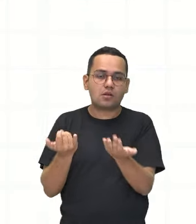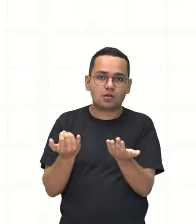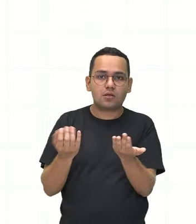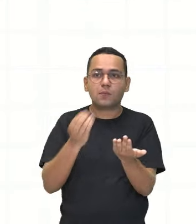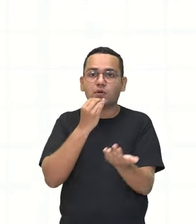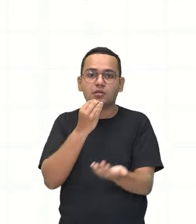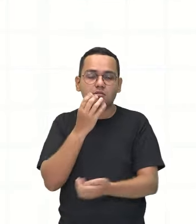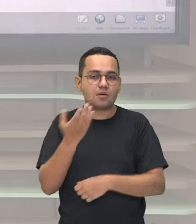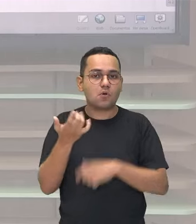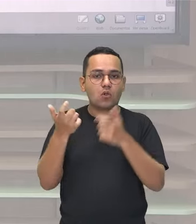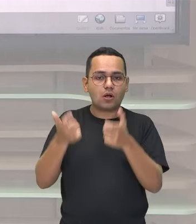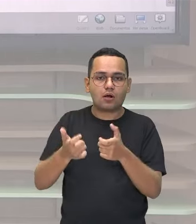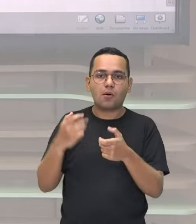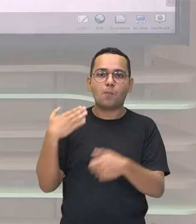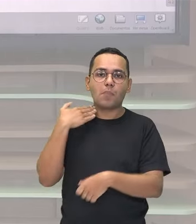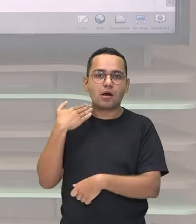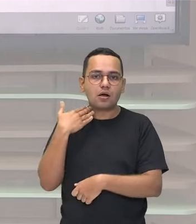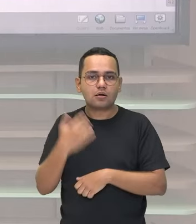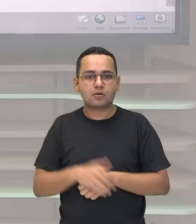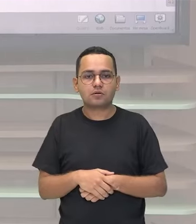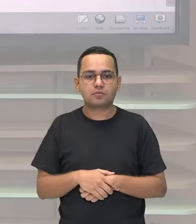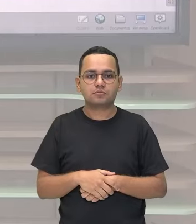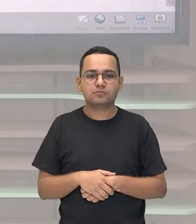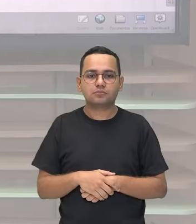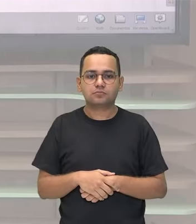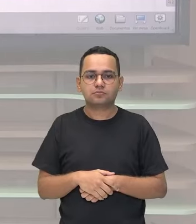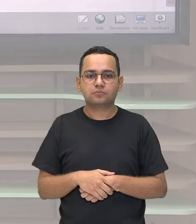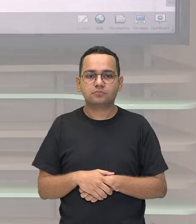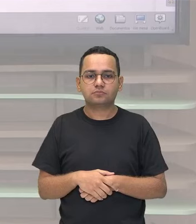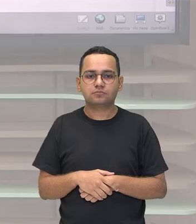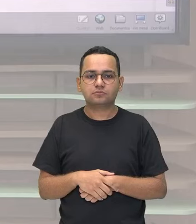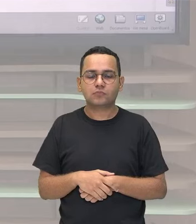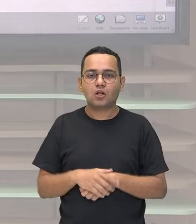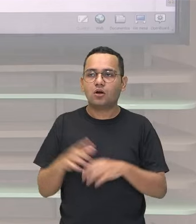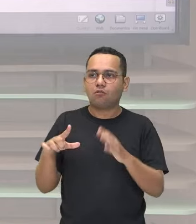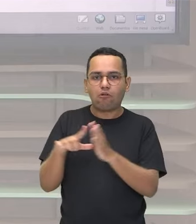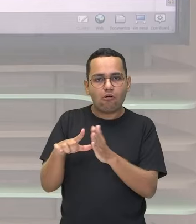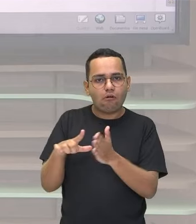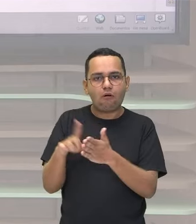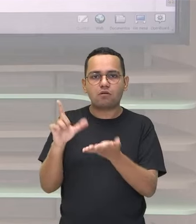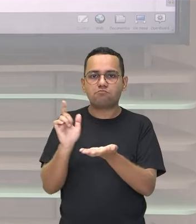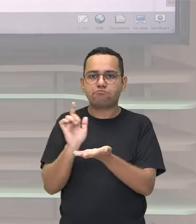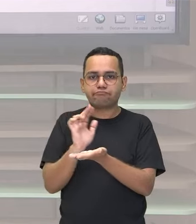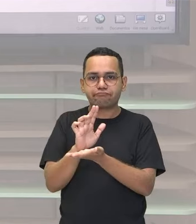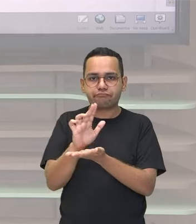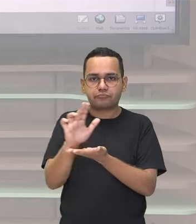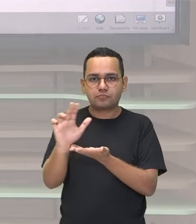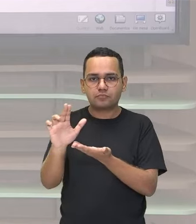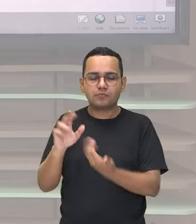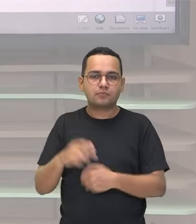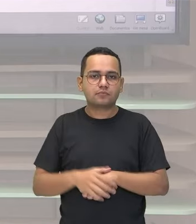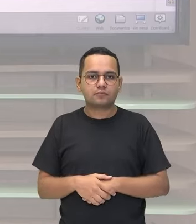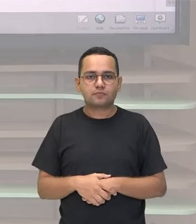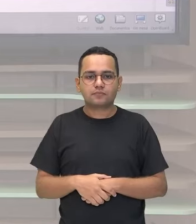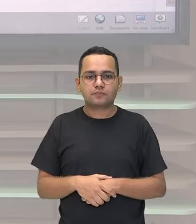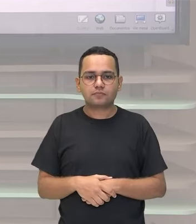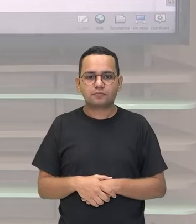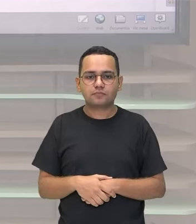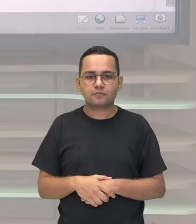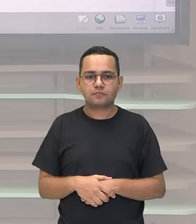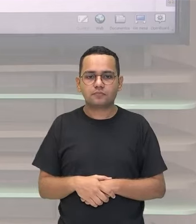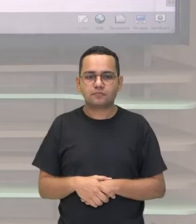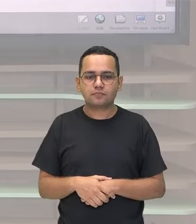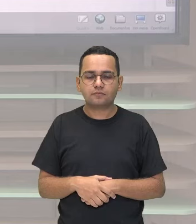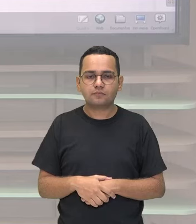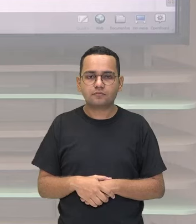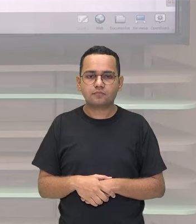Banco, se for um comércio, né? Então, vai ser aí nomes próprios, né? De instituições